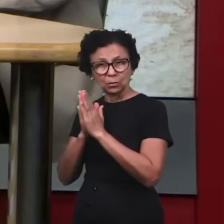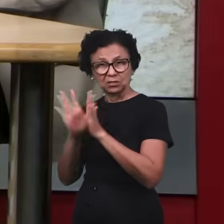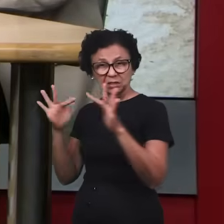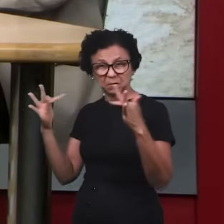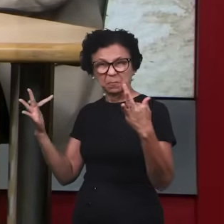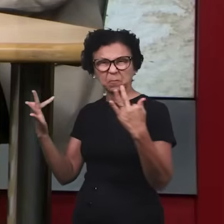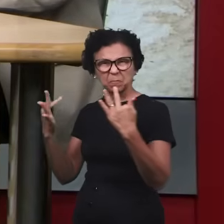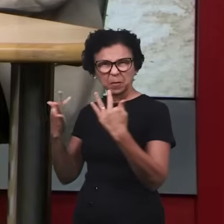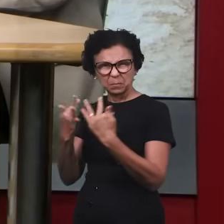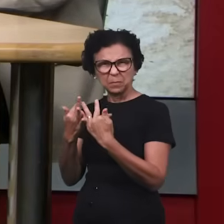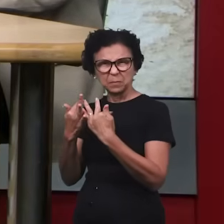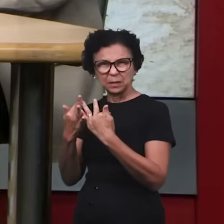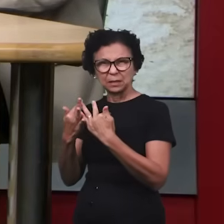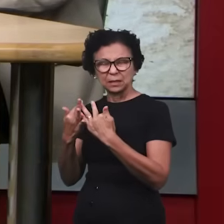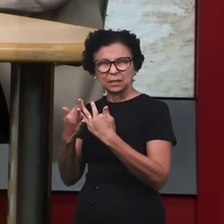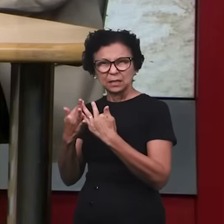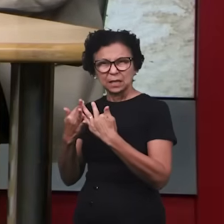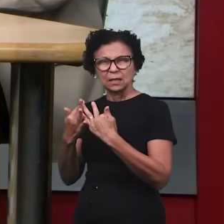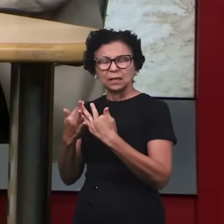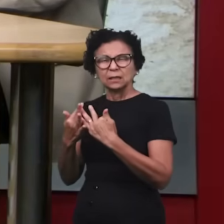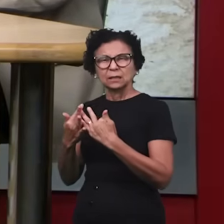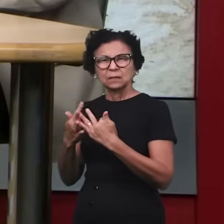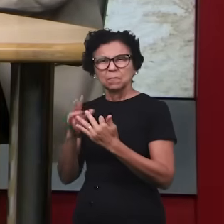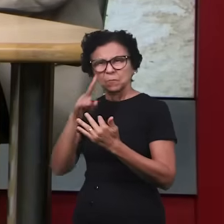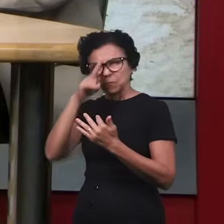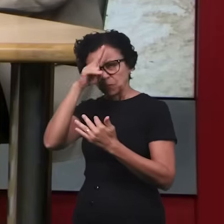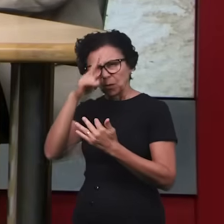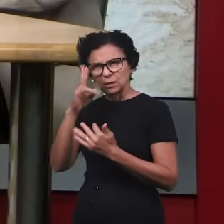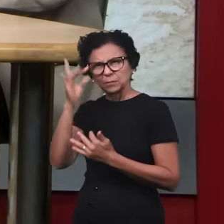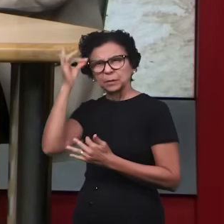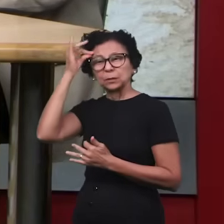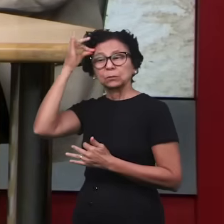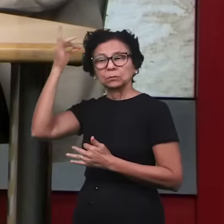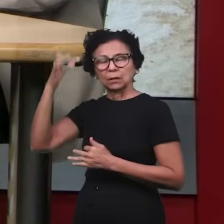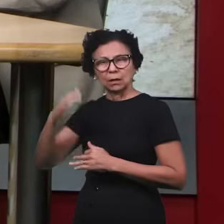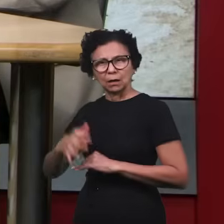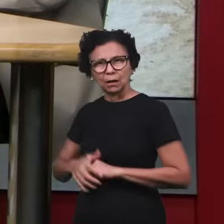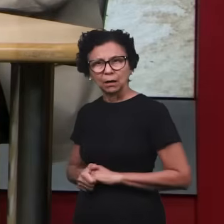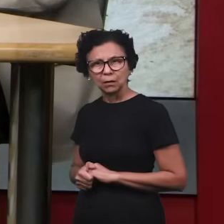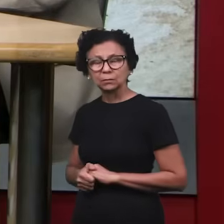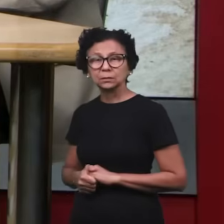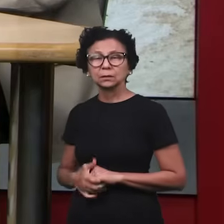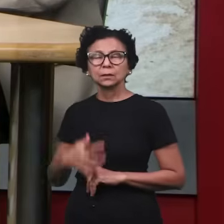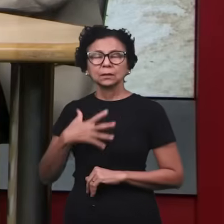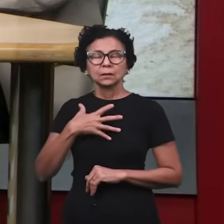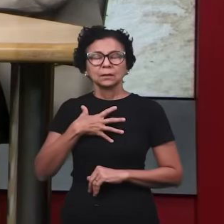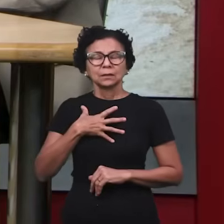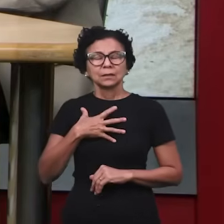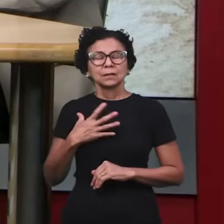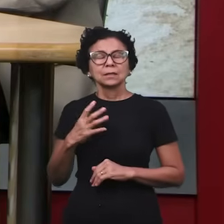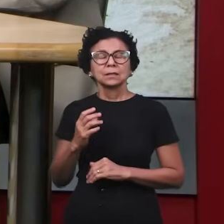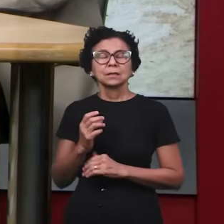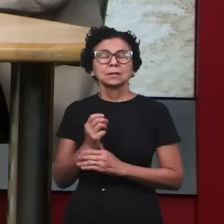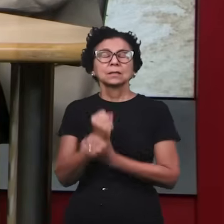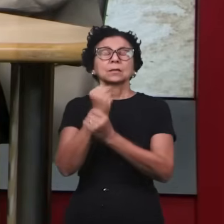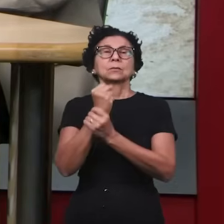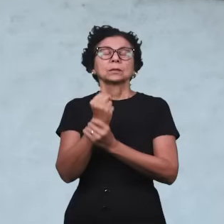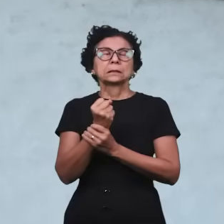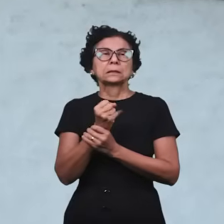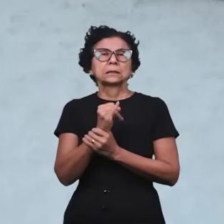são famílias fortes, não é? Então você começa a viver em um ambiente de muito mais segurança. Vem